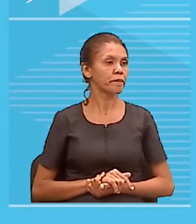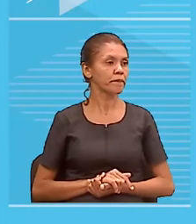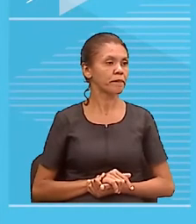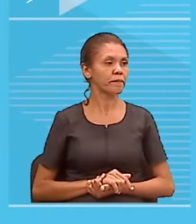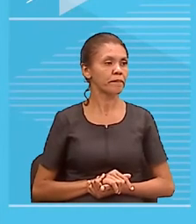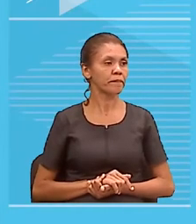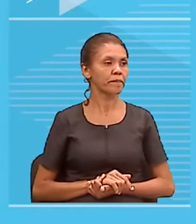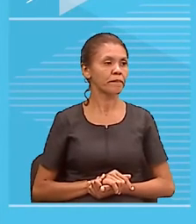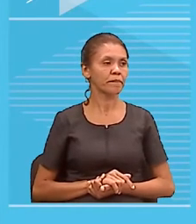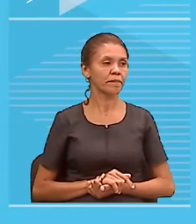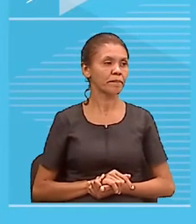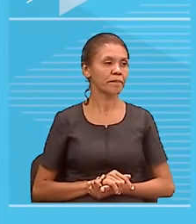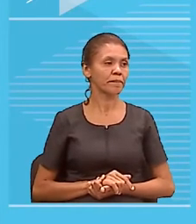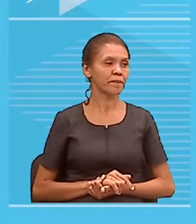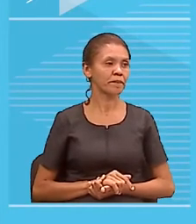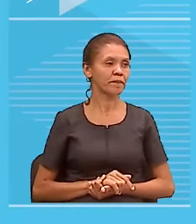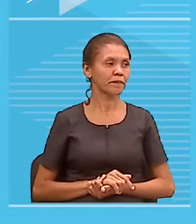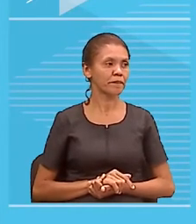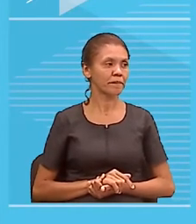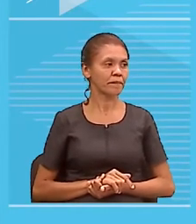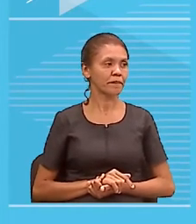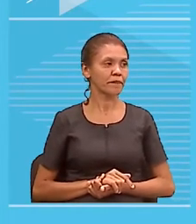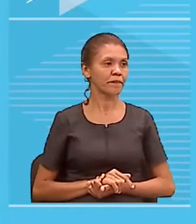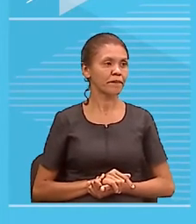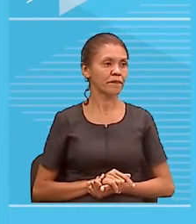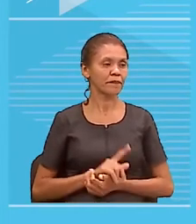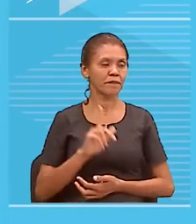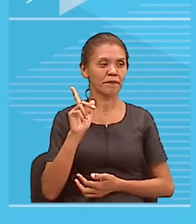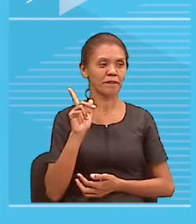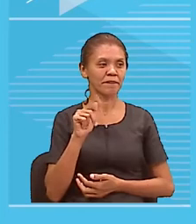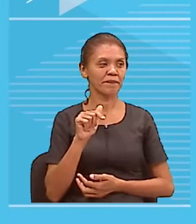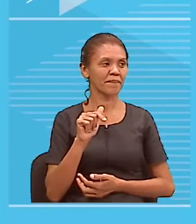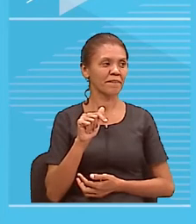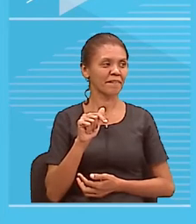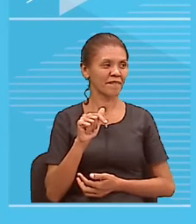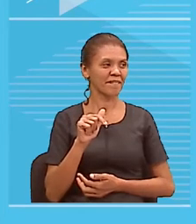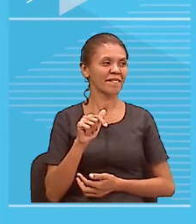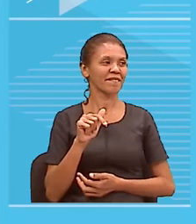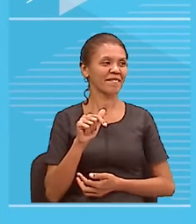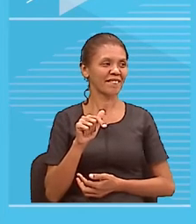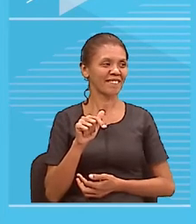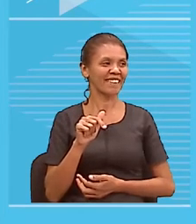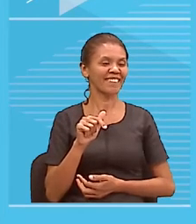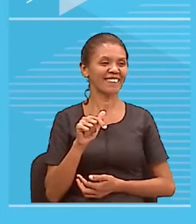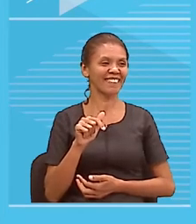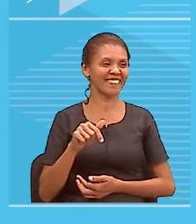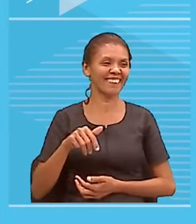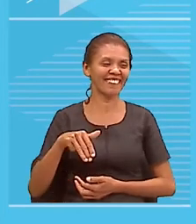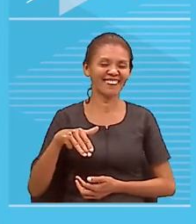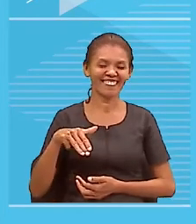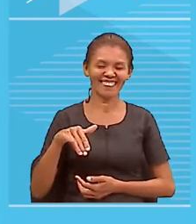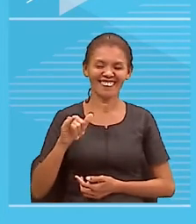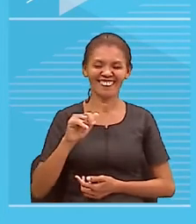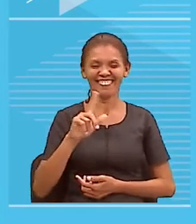quem nunca já tomou o ferro mingauzinho é que você procura uma coisa gelada não tem nada